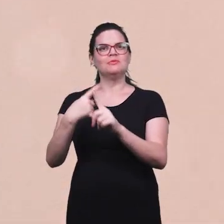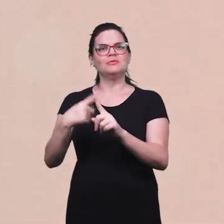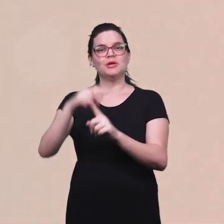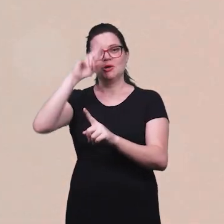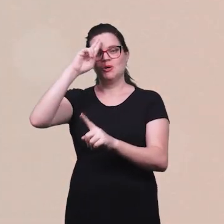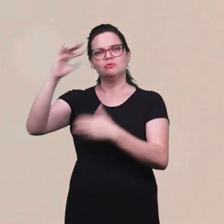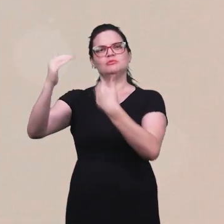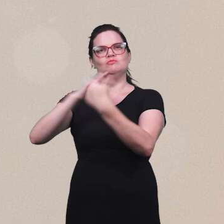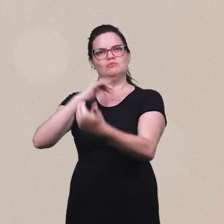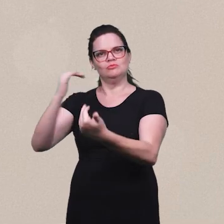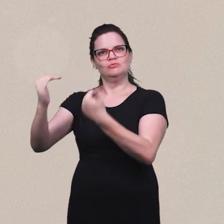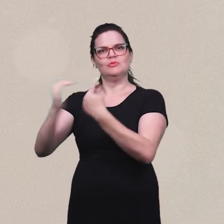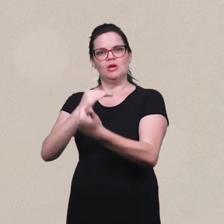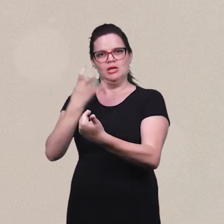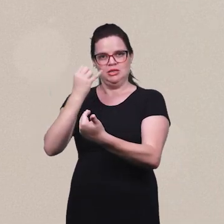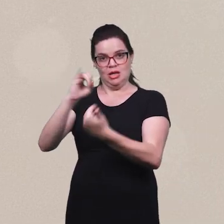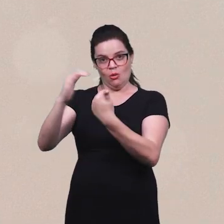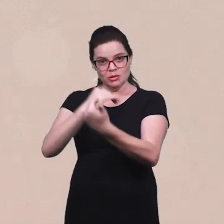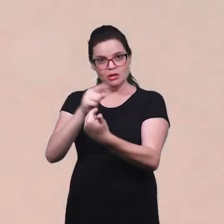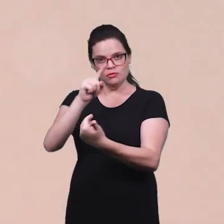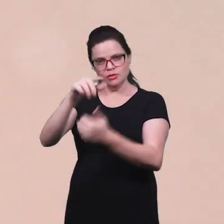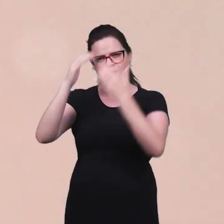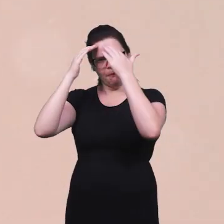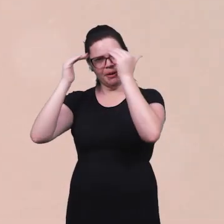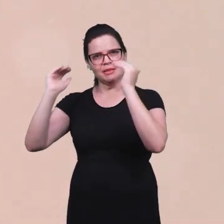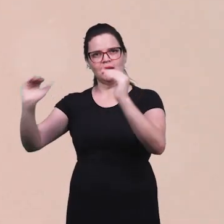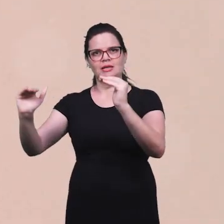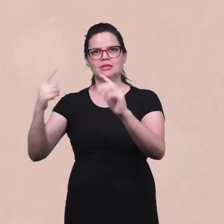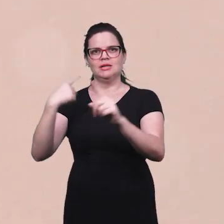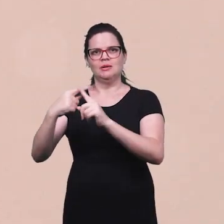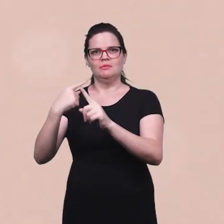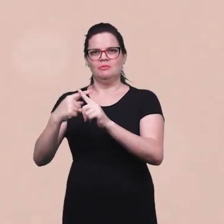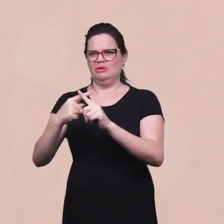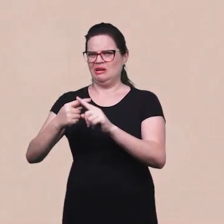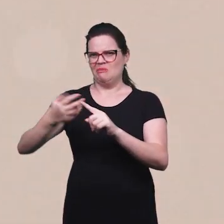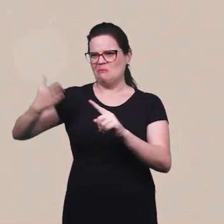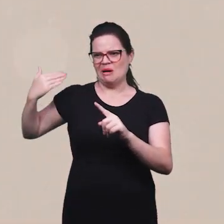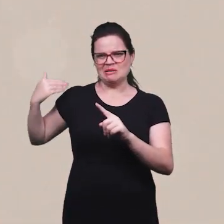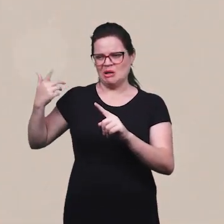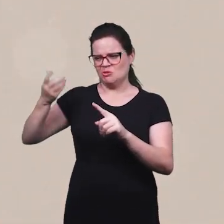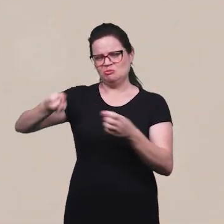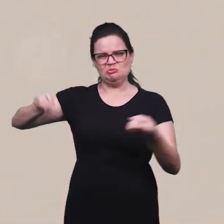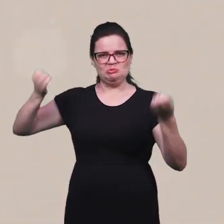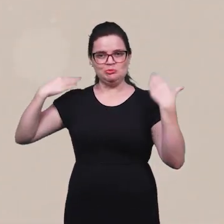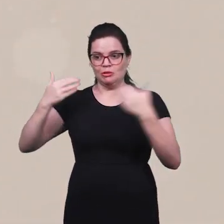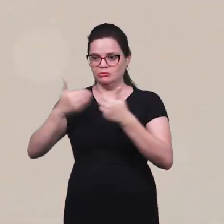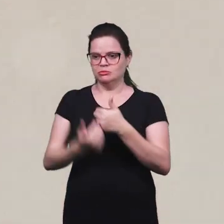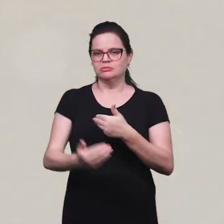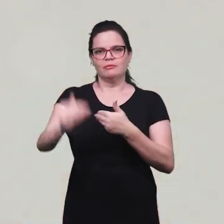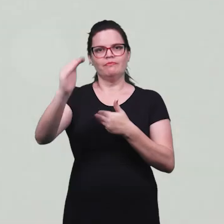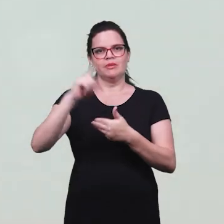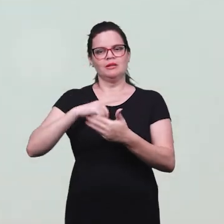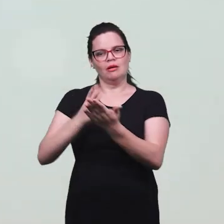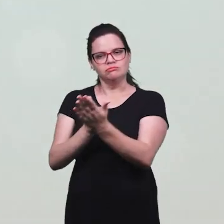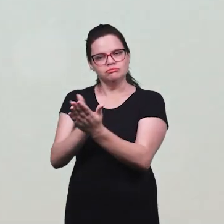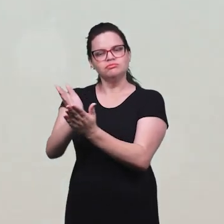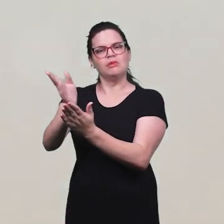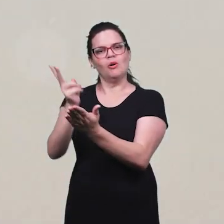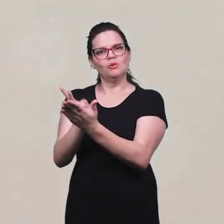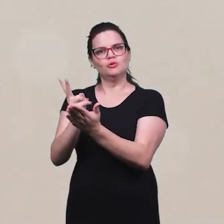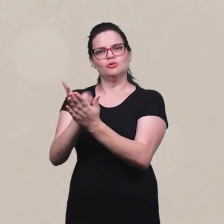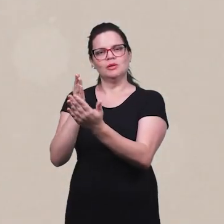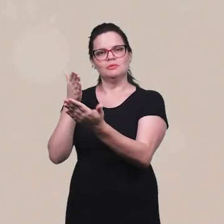dê uma direção, vai na direção do Senhor, porque lá atrás não tem nada, lá na frente tem o caminho que nos leva